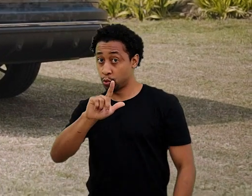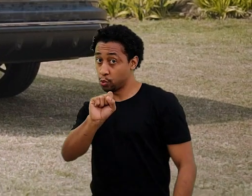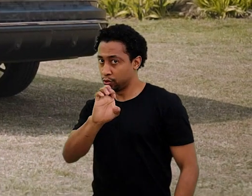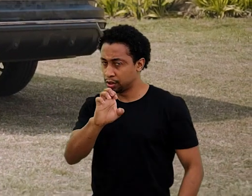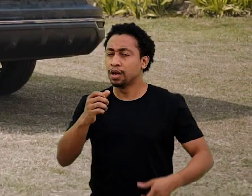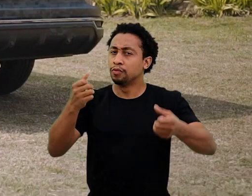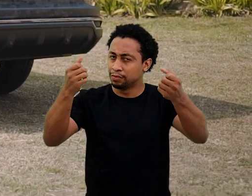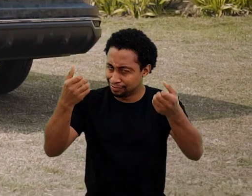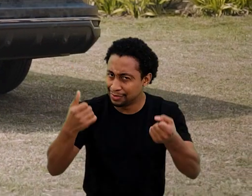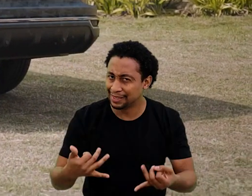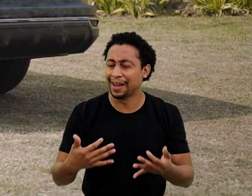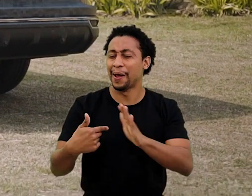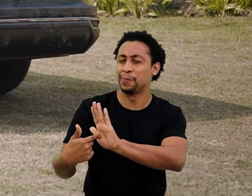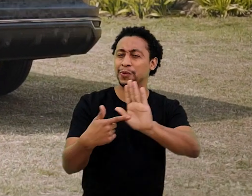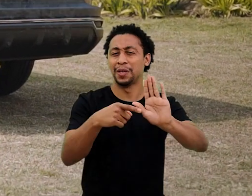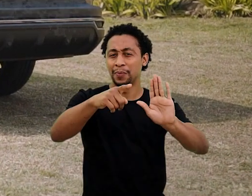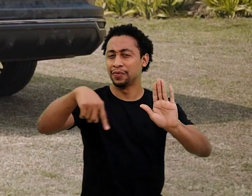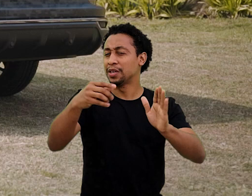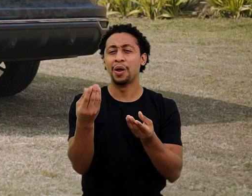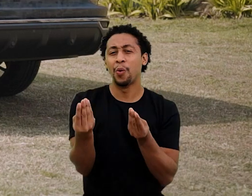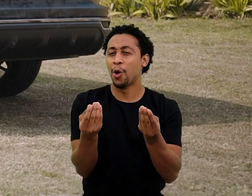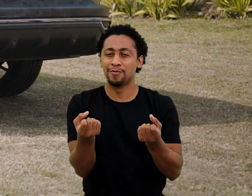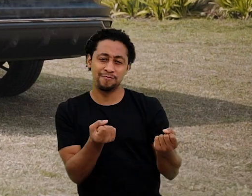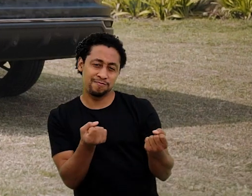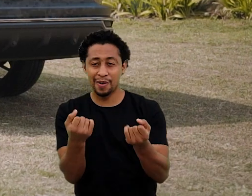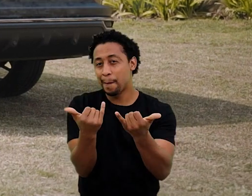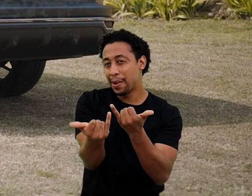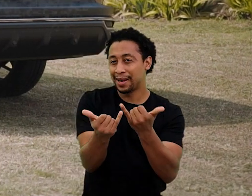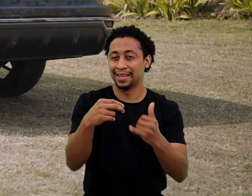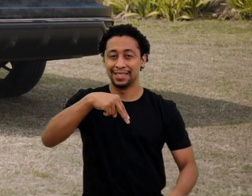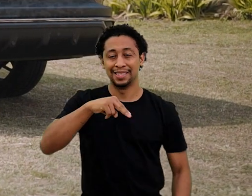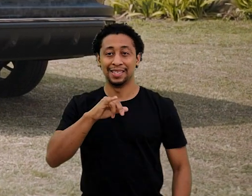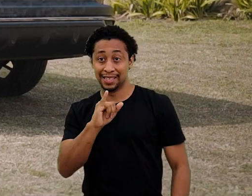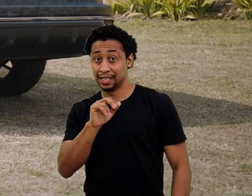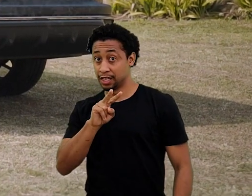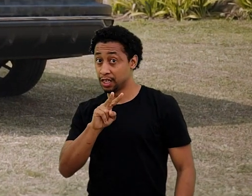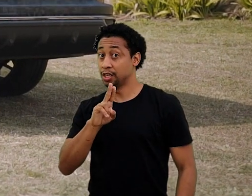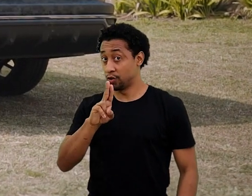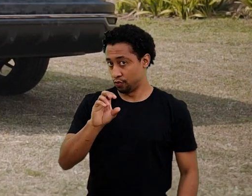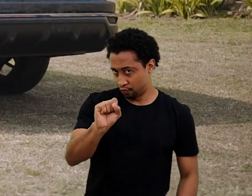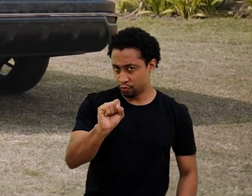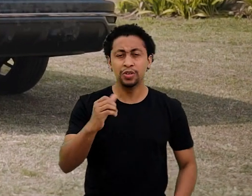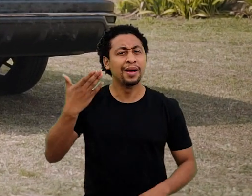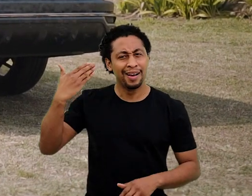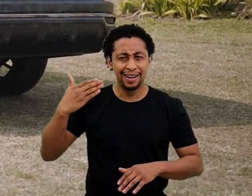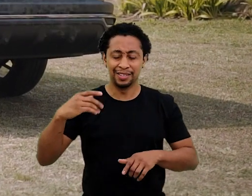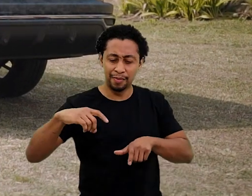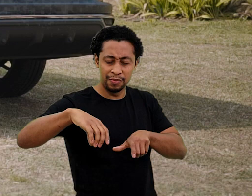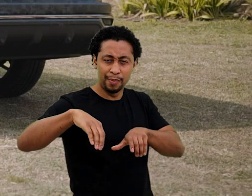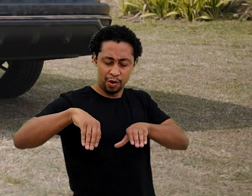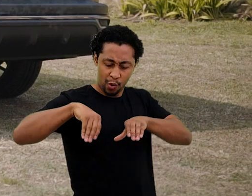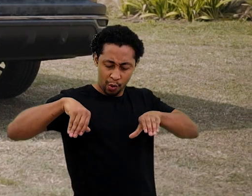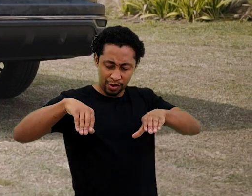aqui no Autoline. Uma receita muito parecida, inclusive, com a do Nivus. Manteve seu entre-eixos, no caso lá do Polo, aqui do Pulse,